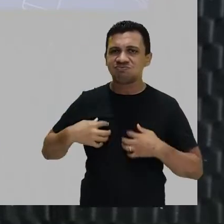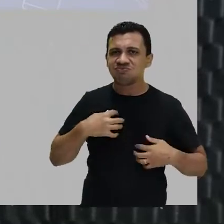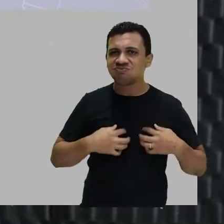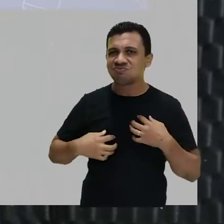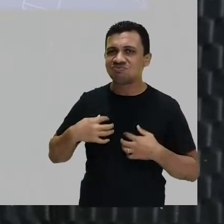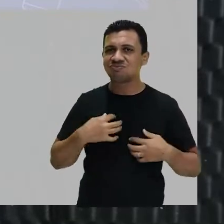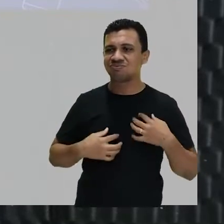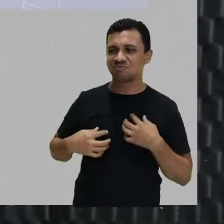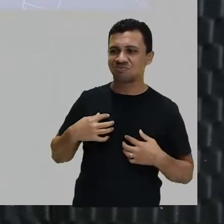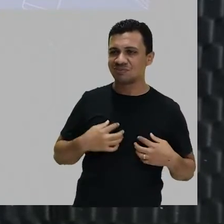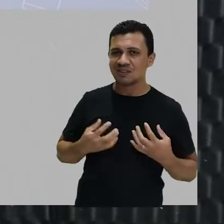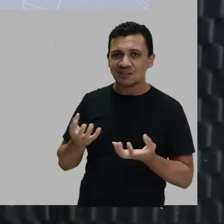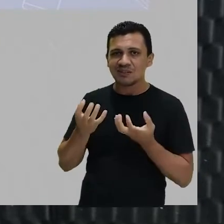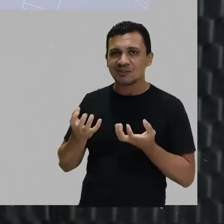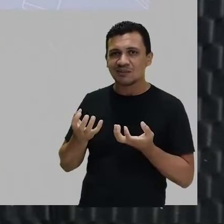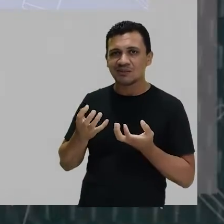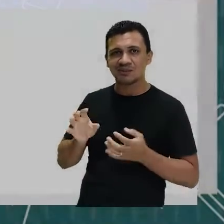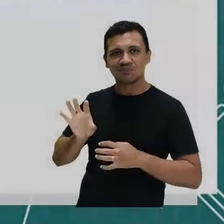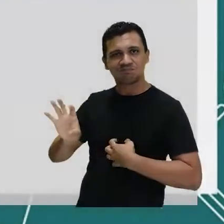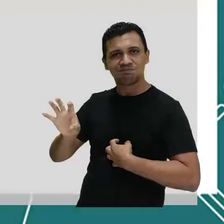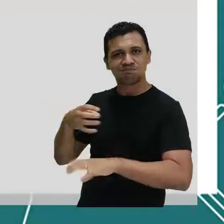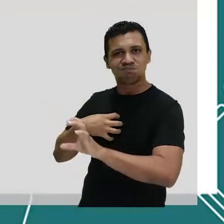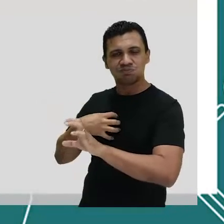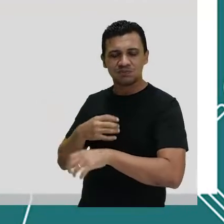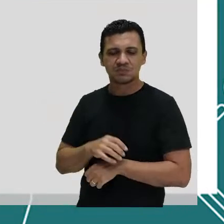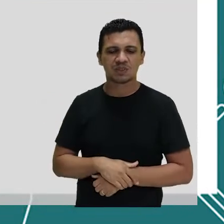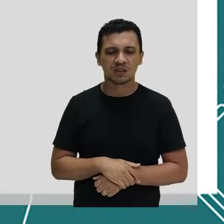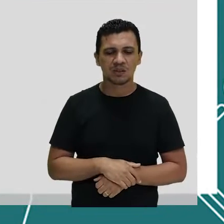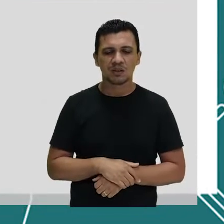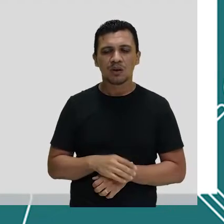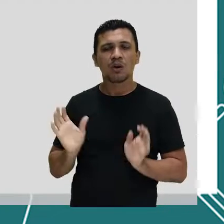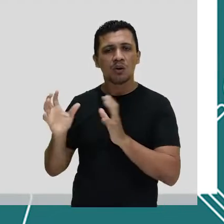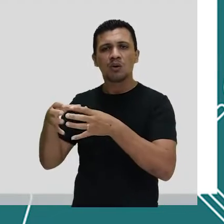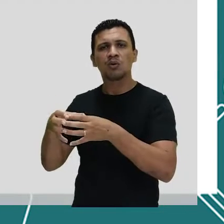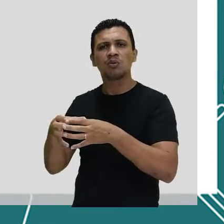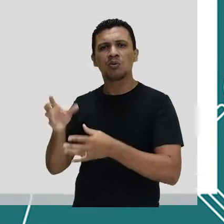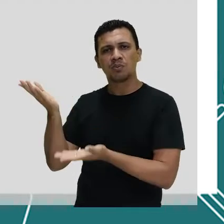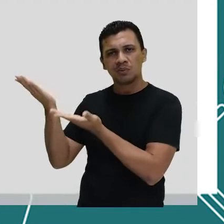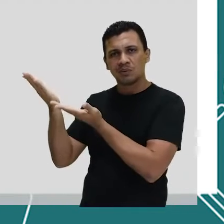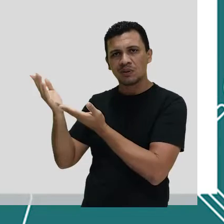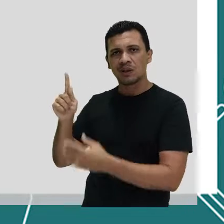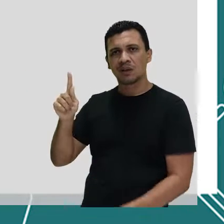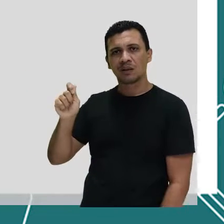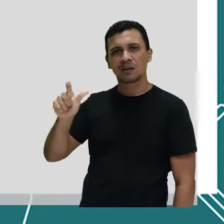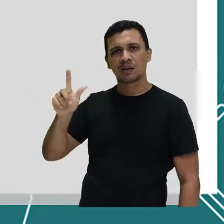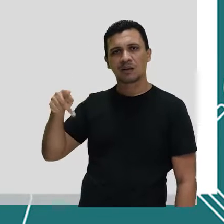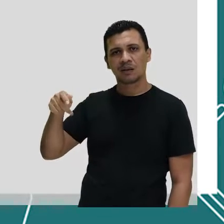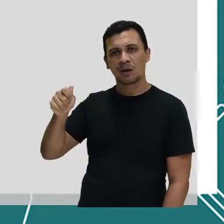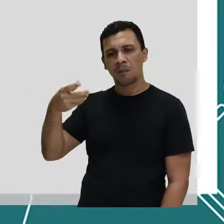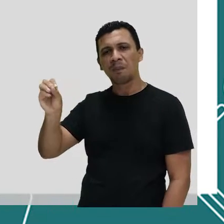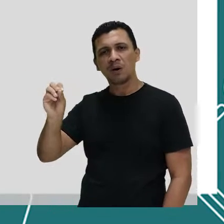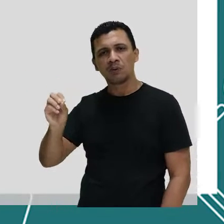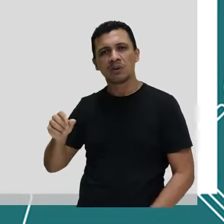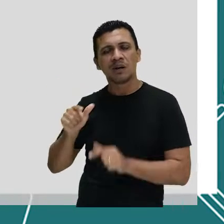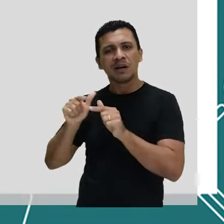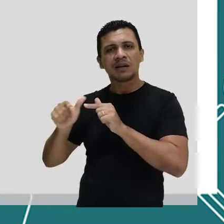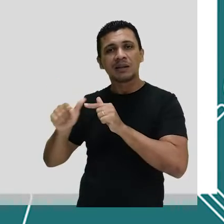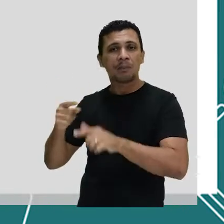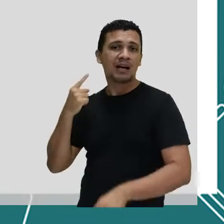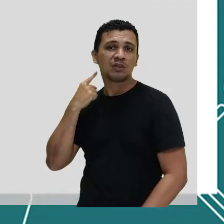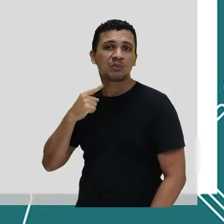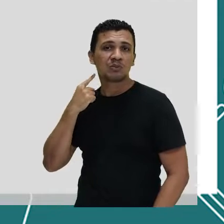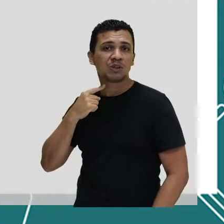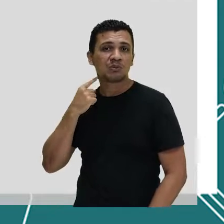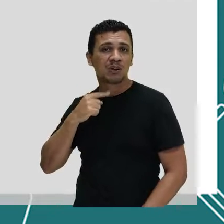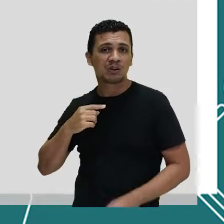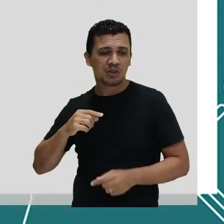numa peça deles. O grupo Galpão, né, eles trabalham de Minas Gerais para o mundo inteiro,